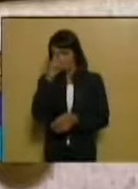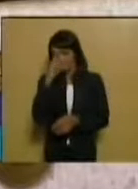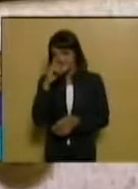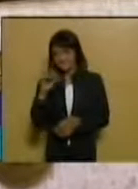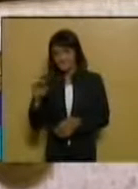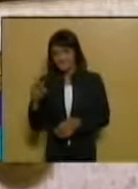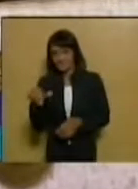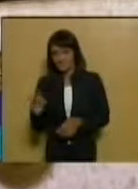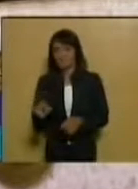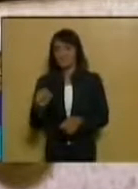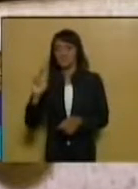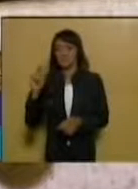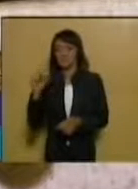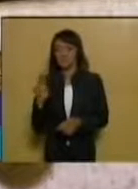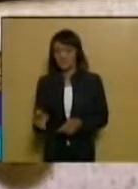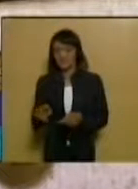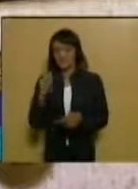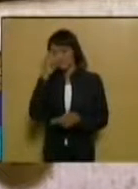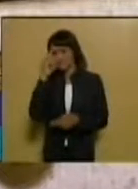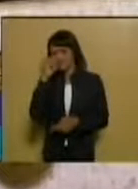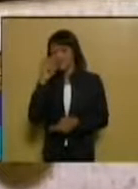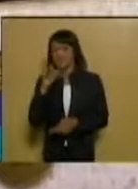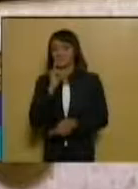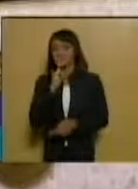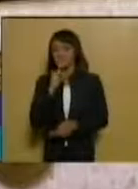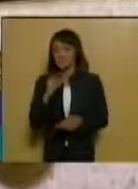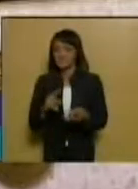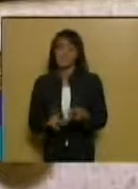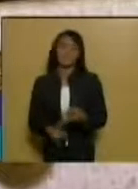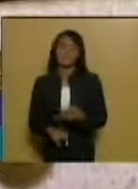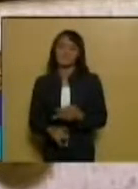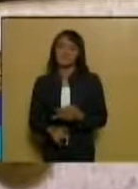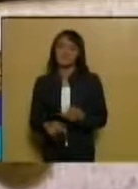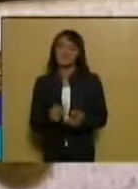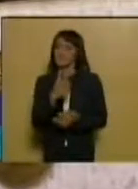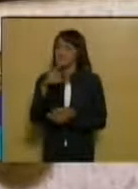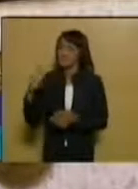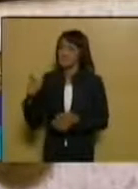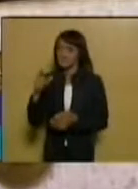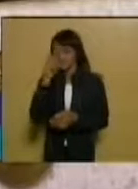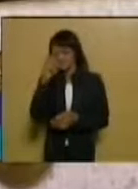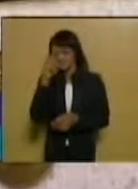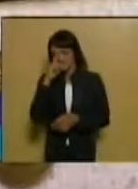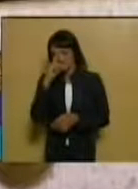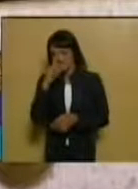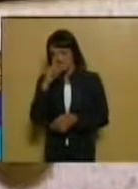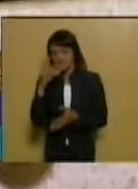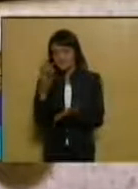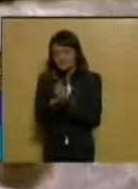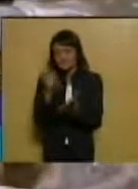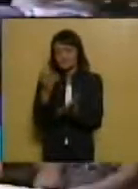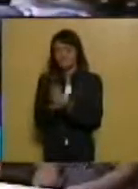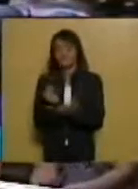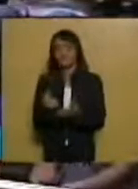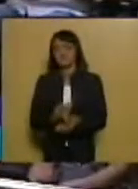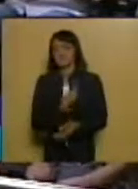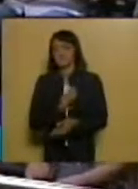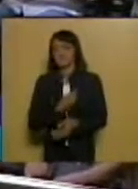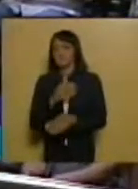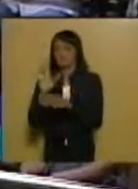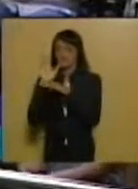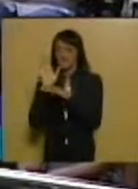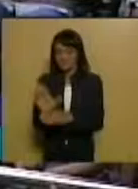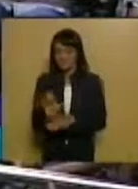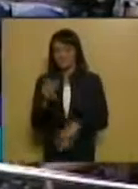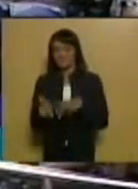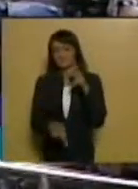o HU, o hospital de Itabaiana, muitos hospitais salvam ainda muitas vidas. Ajuda muito